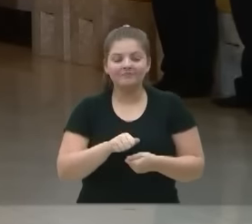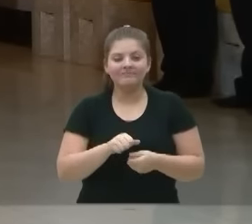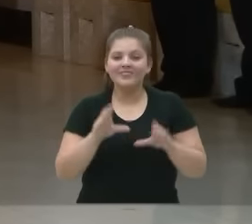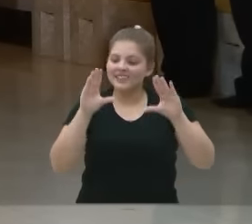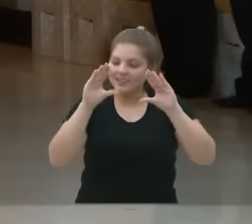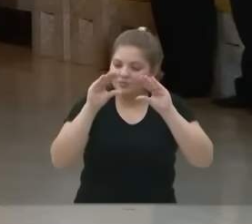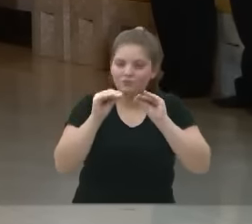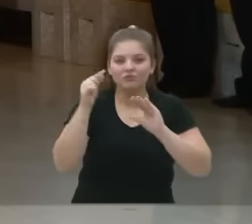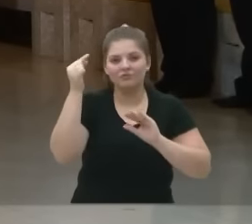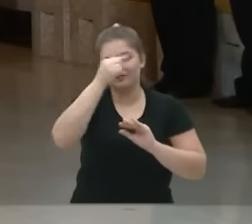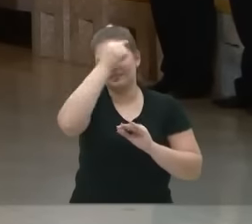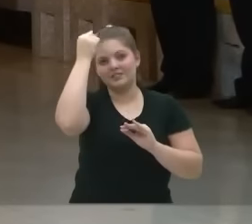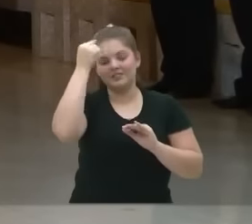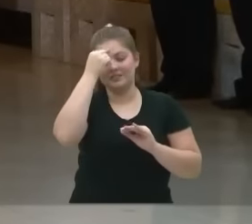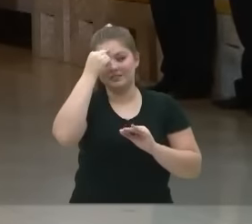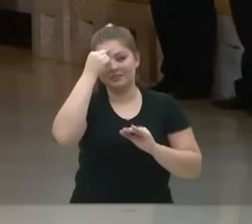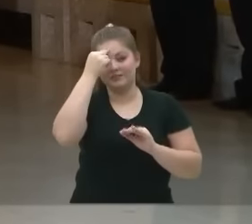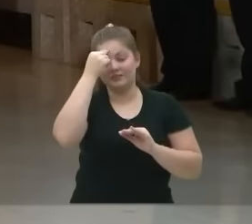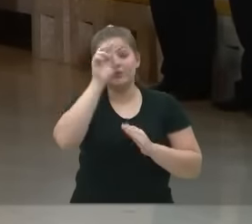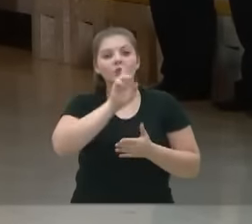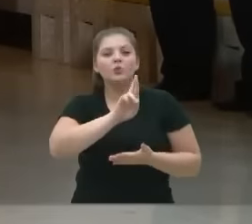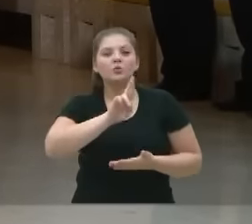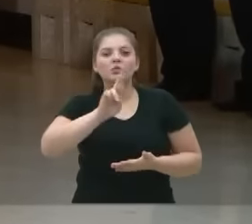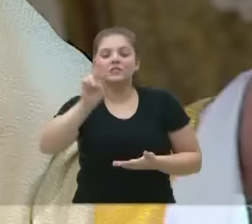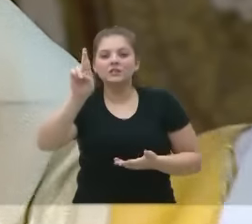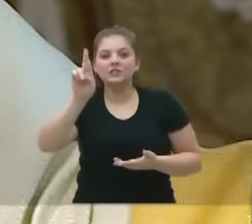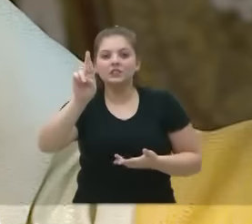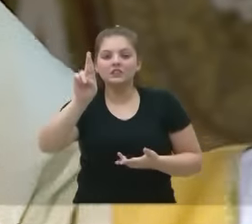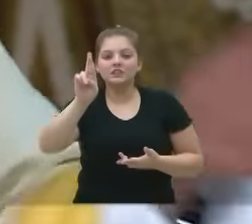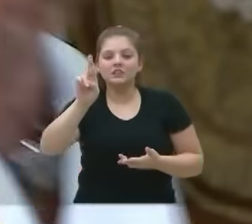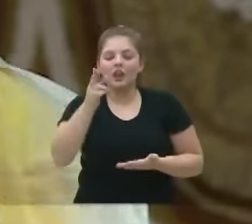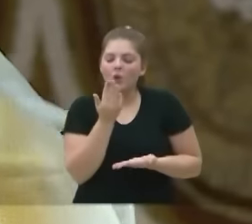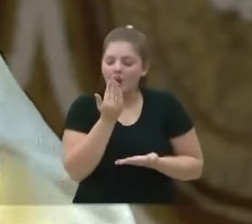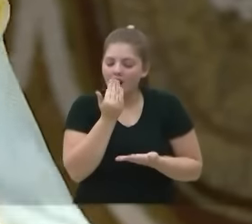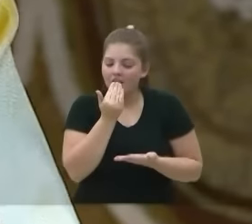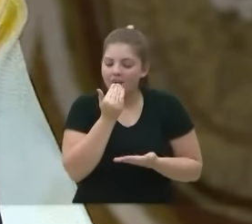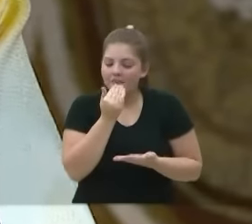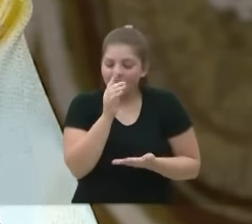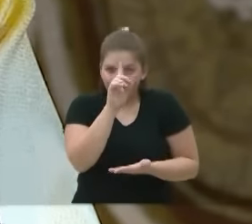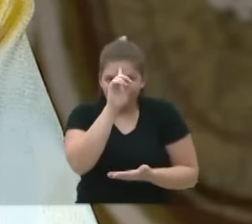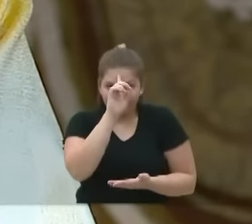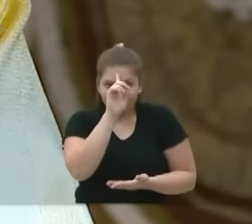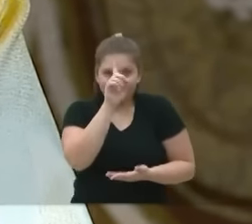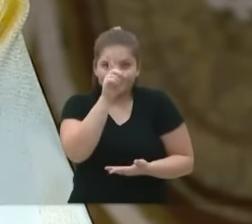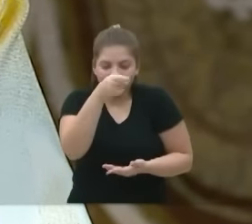Santa. O Senhor nos reúne, nos alimenta e nos envia.